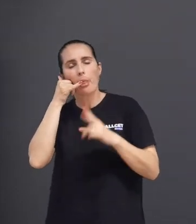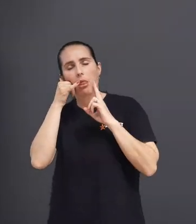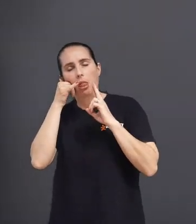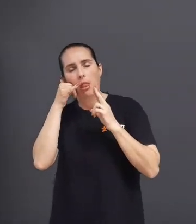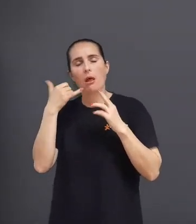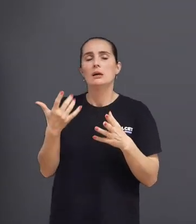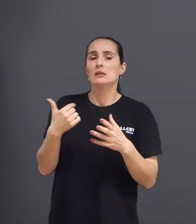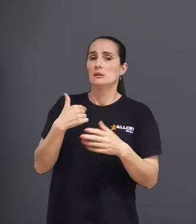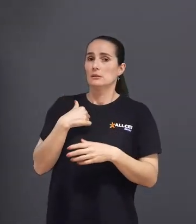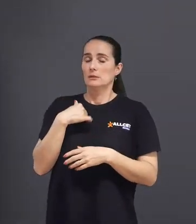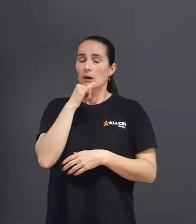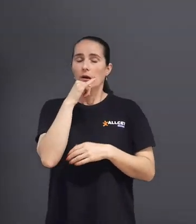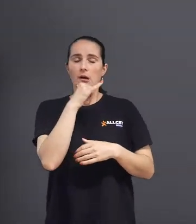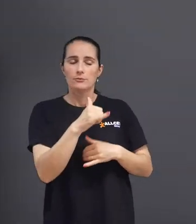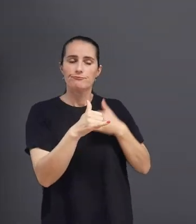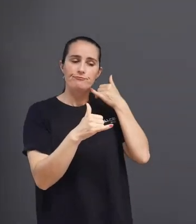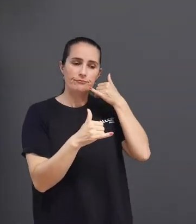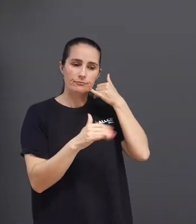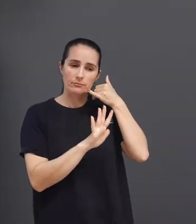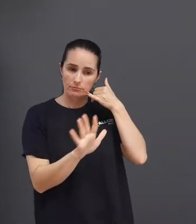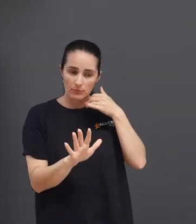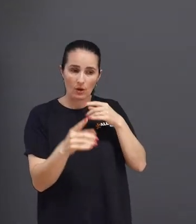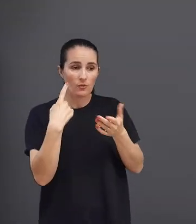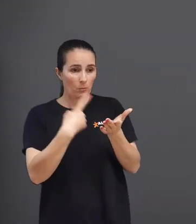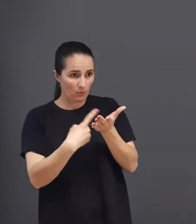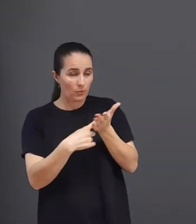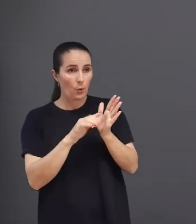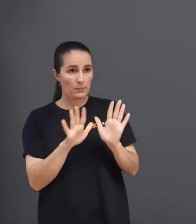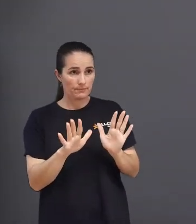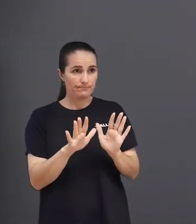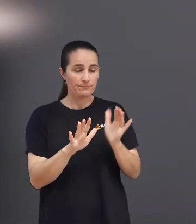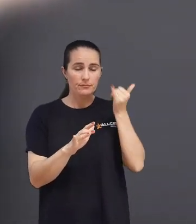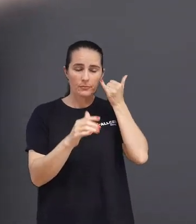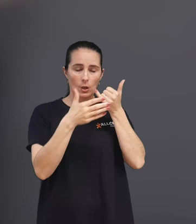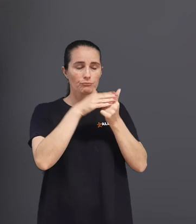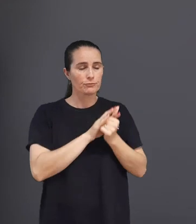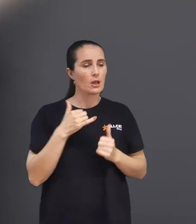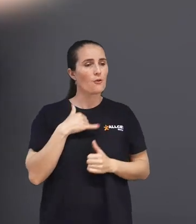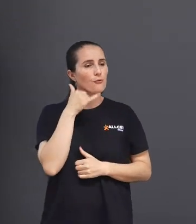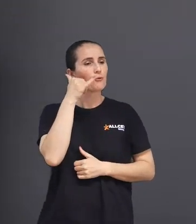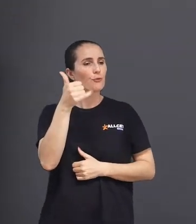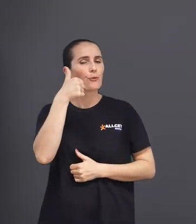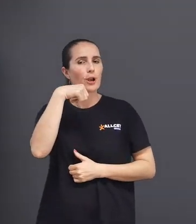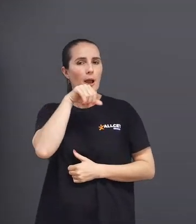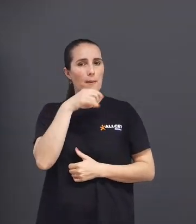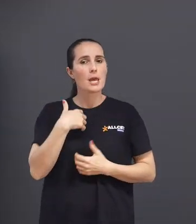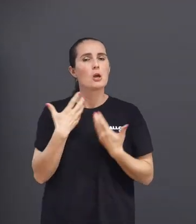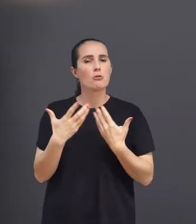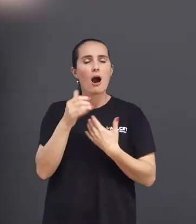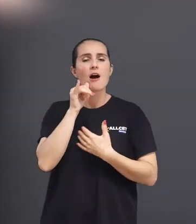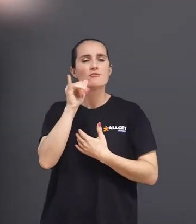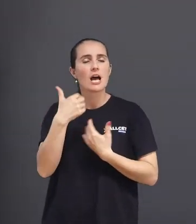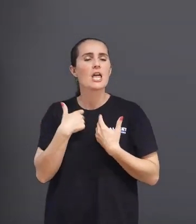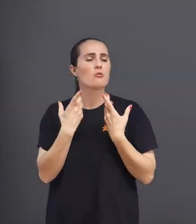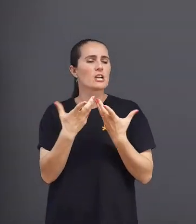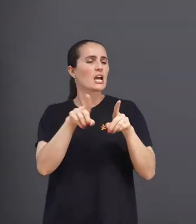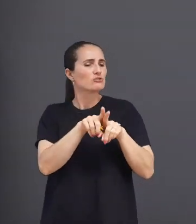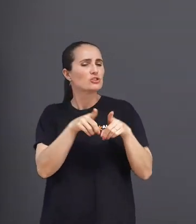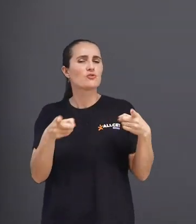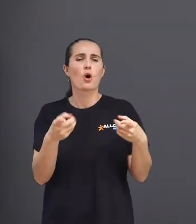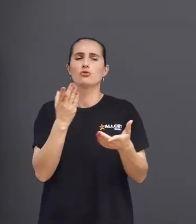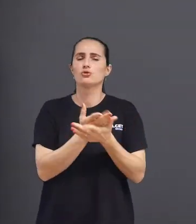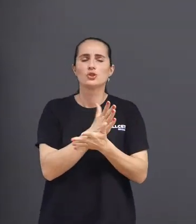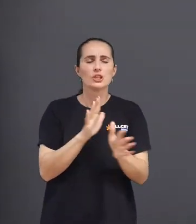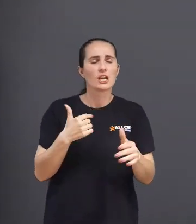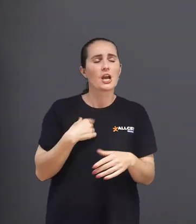vou ligar para minha mãe e vou falar para ela que eu quero sair, que eu quero divórcio, e eu vou ver o que eu vou fazer. Vou ver o que a minha mãe vai falar.